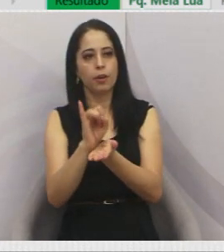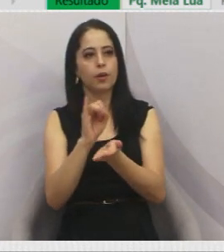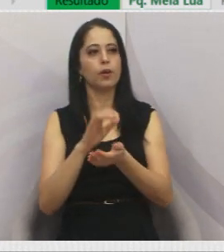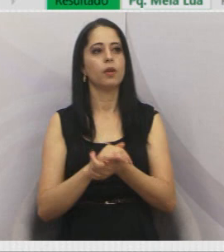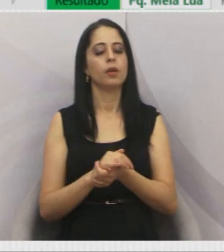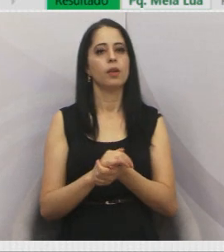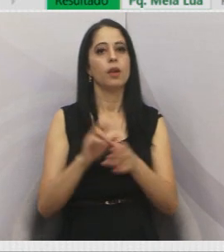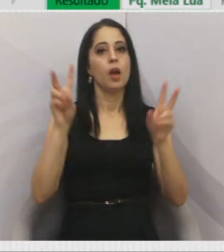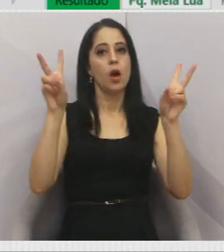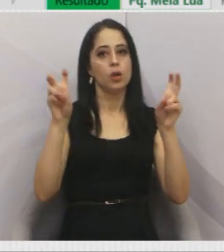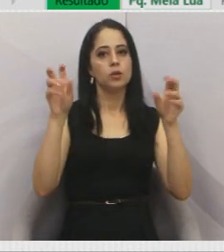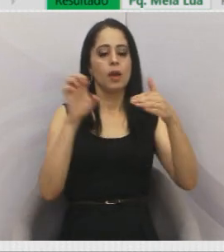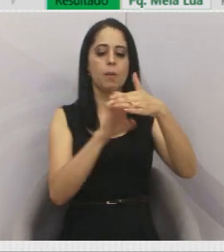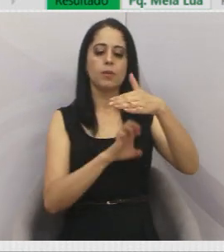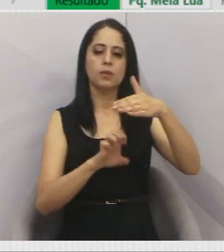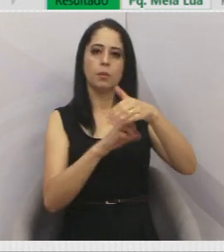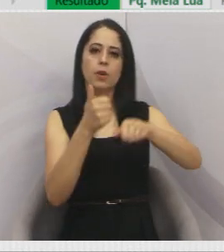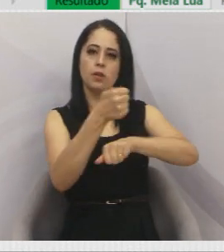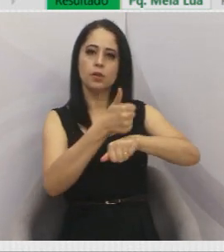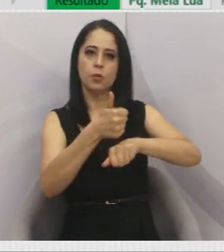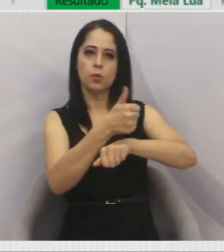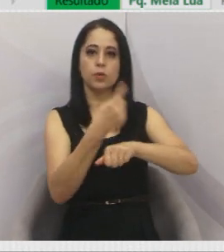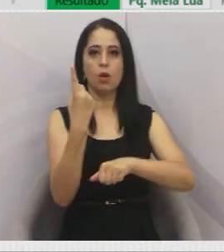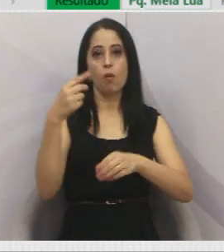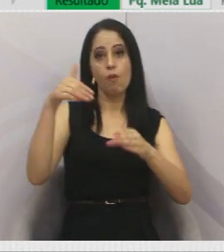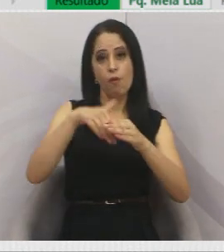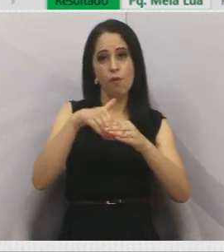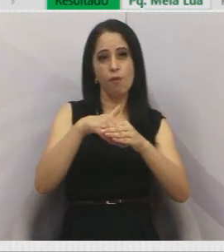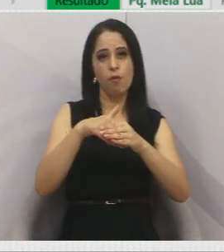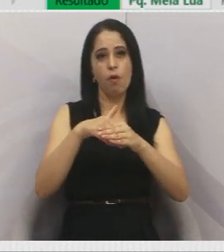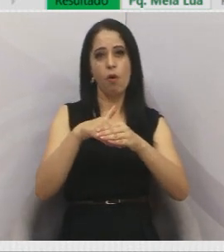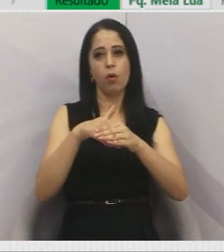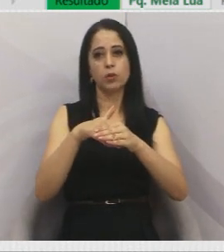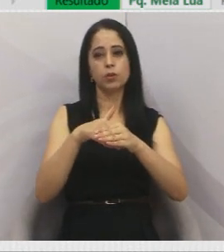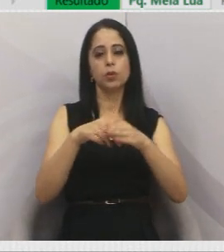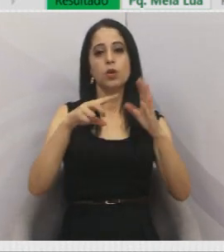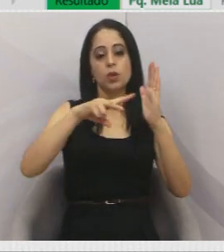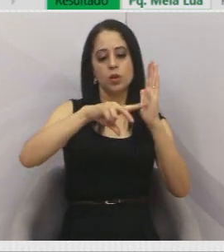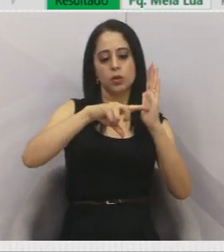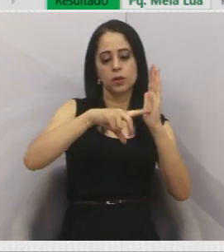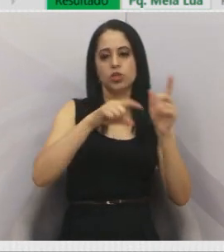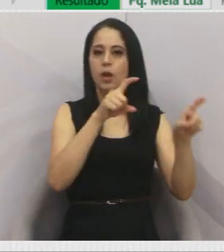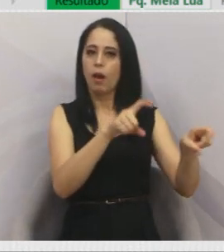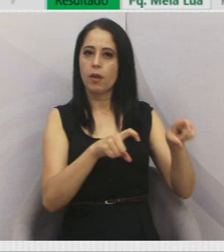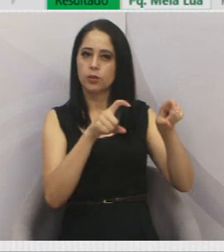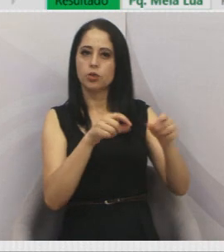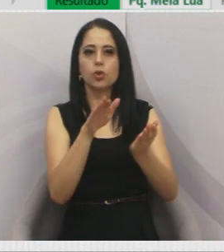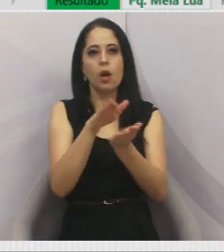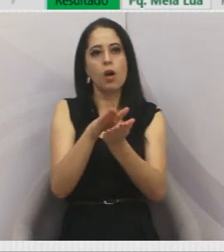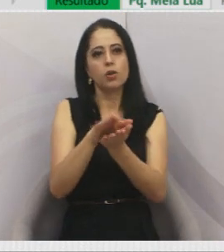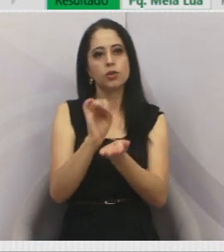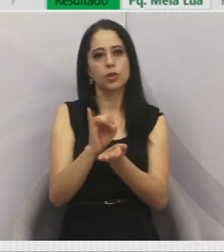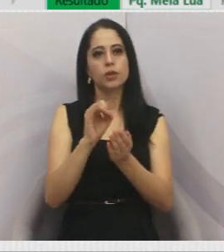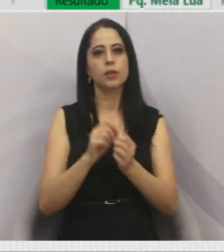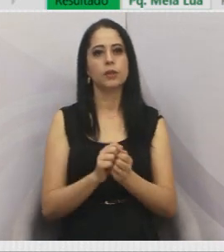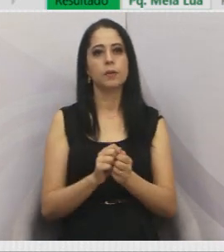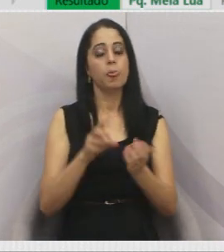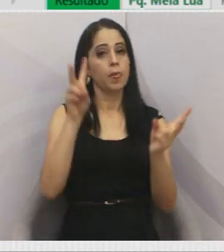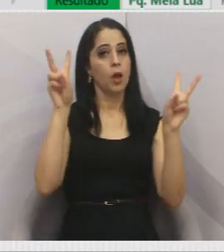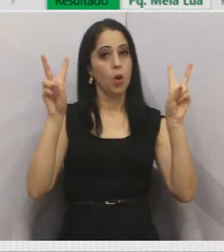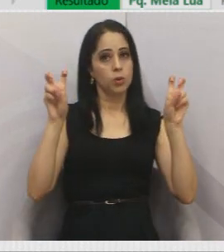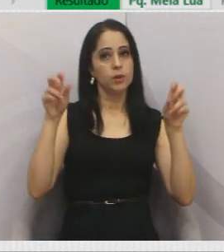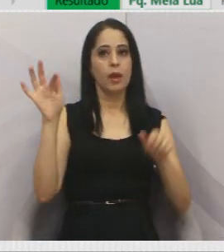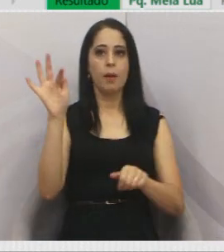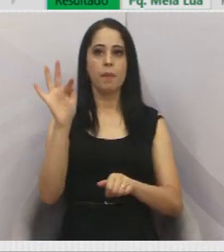Segmento empresas e ou entidades profissionais. Um voto Sindicato Rural de Jacareí. Segmento entidades acadêmicas e de